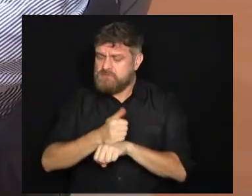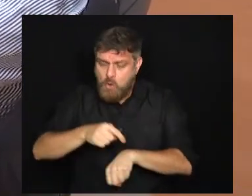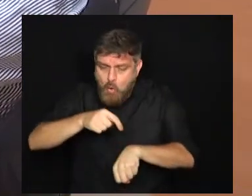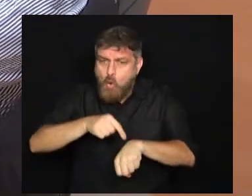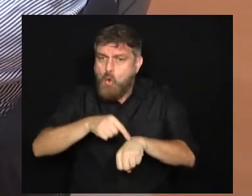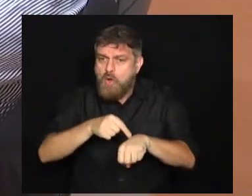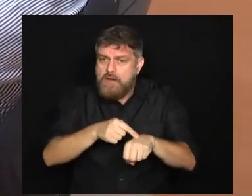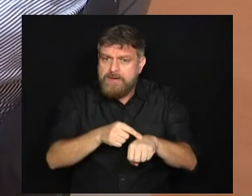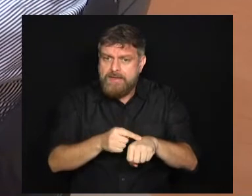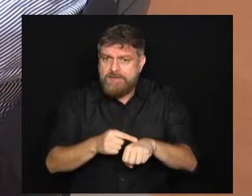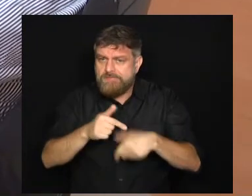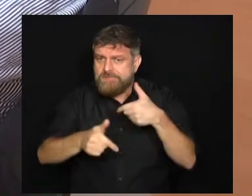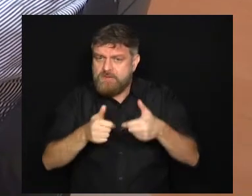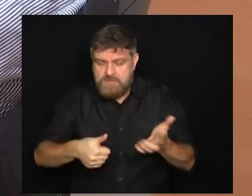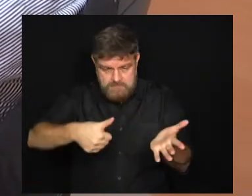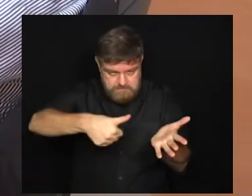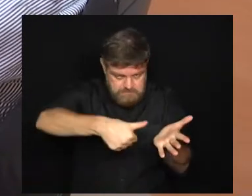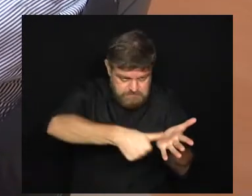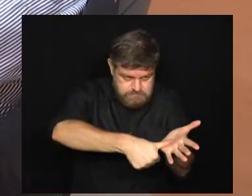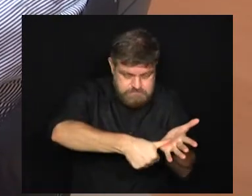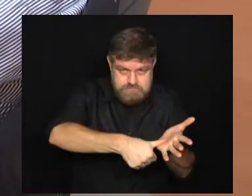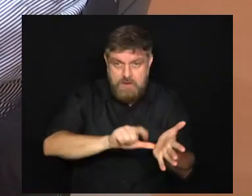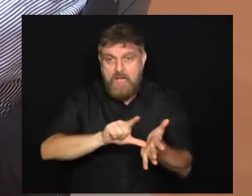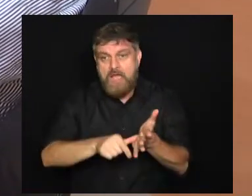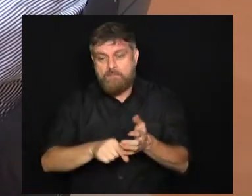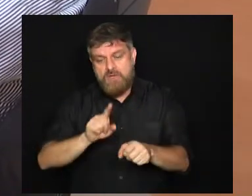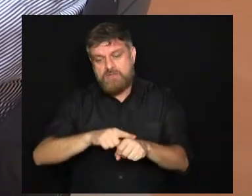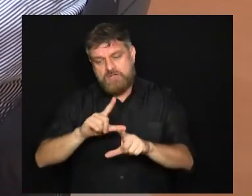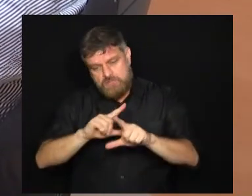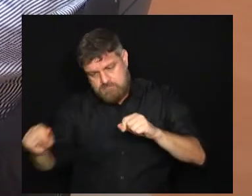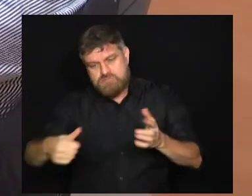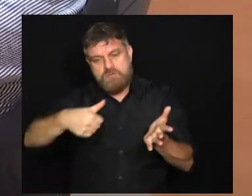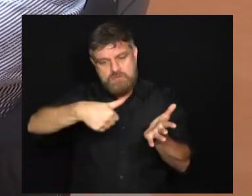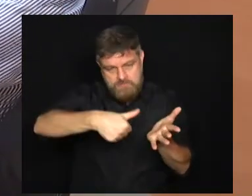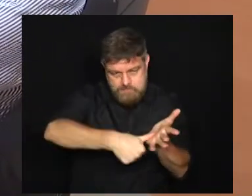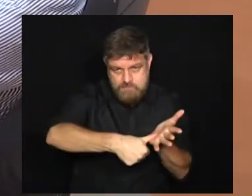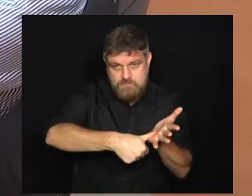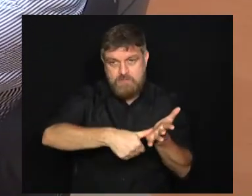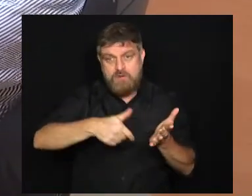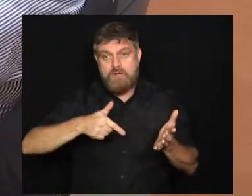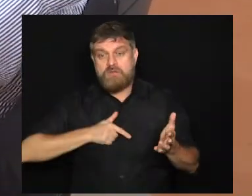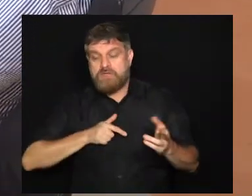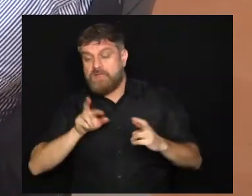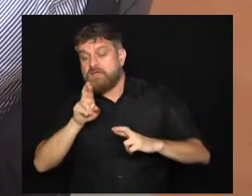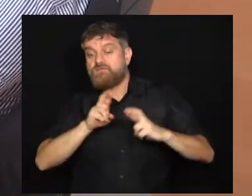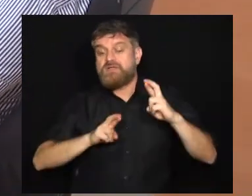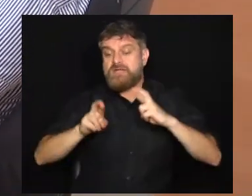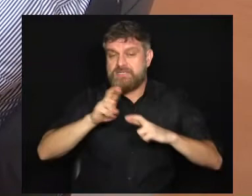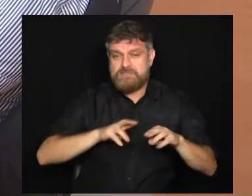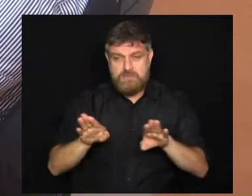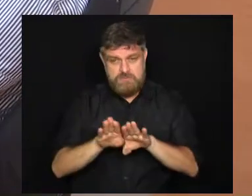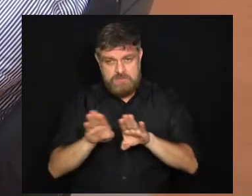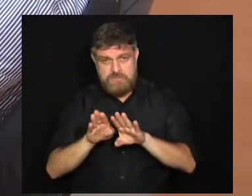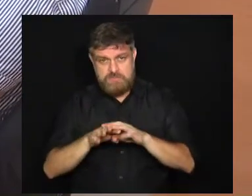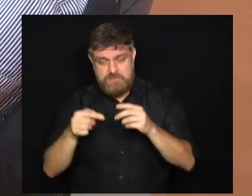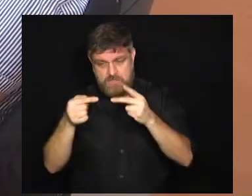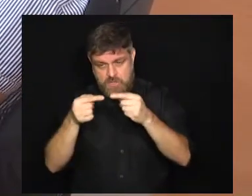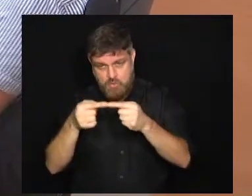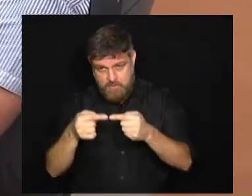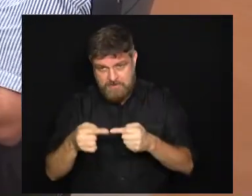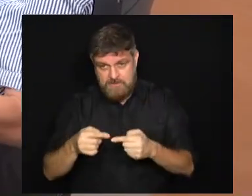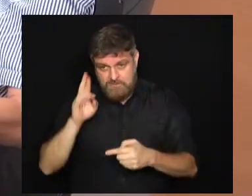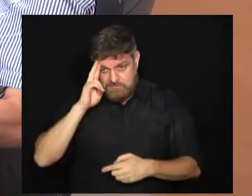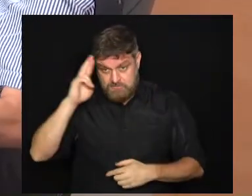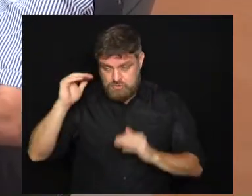de trabalho. Claro, existe outros tipos de fiscalizações, inclusive relacionados com a própria chefia